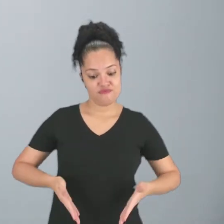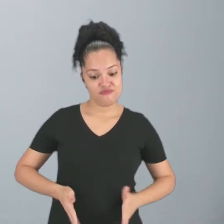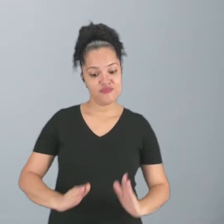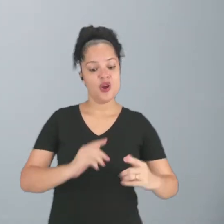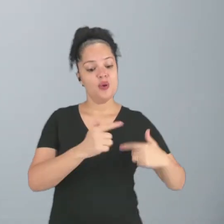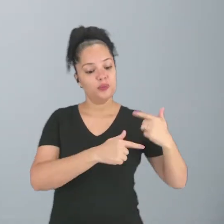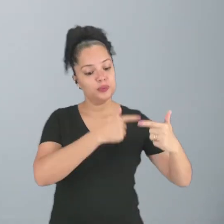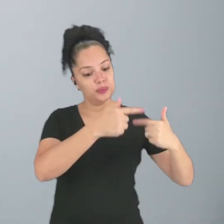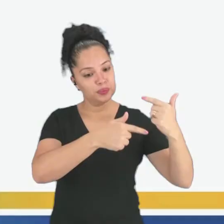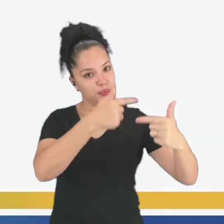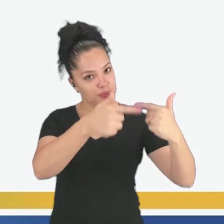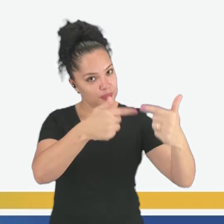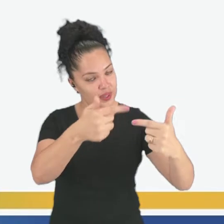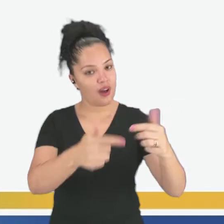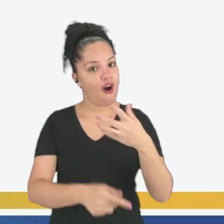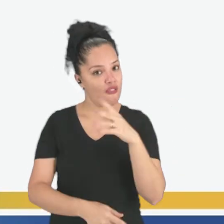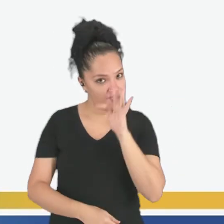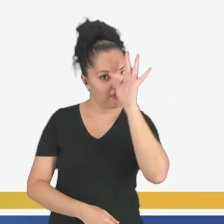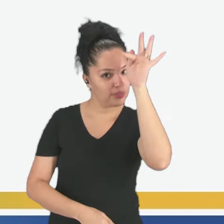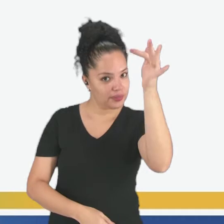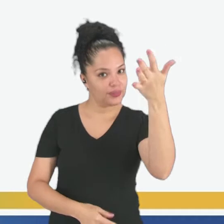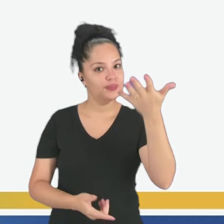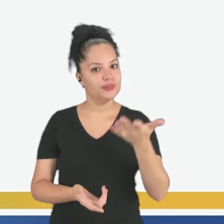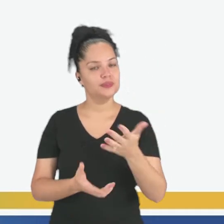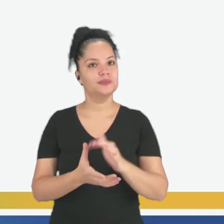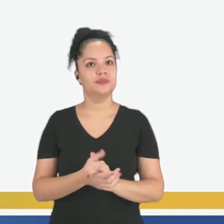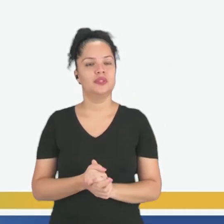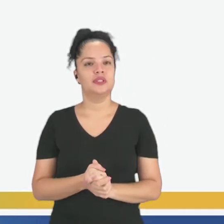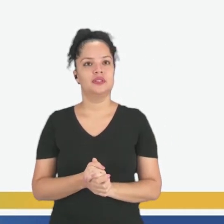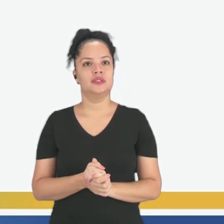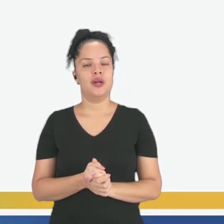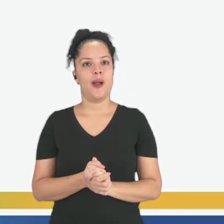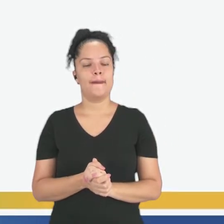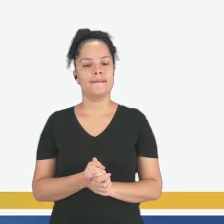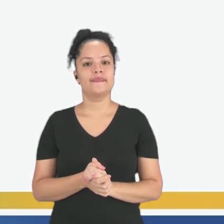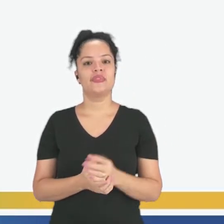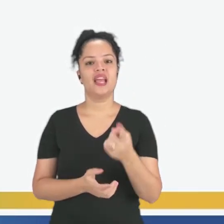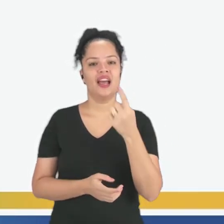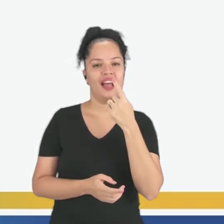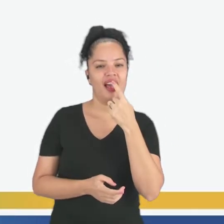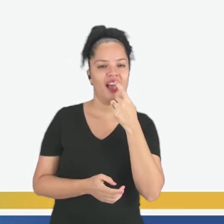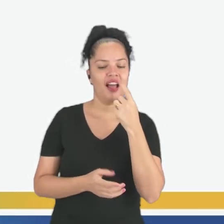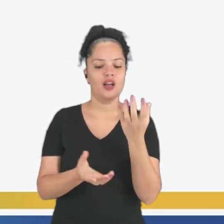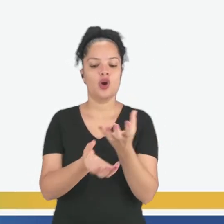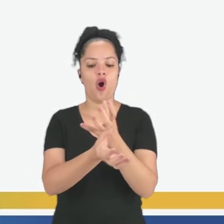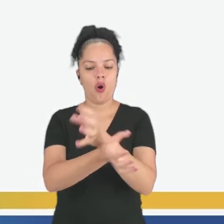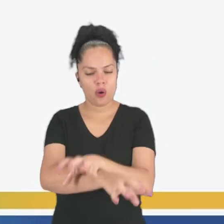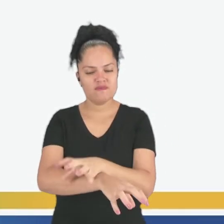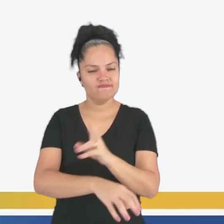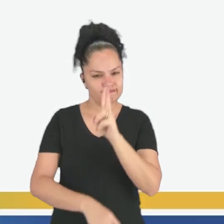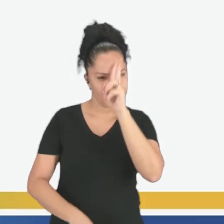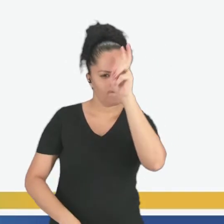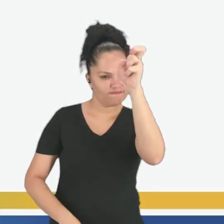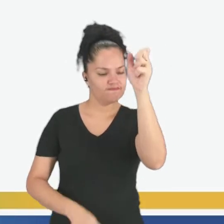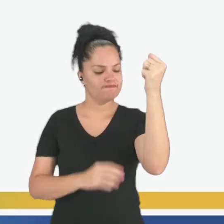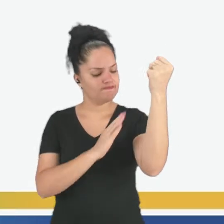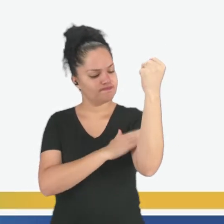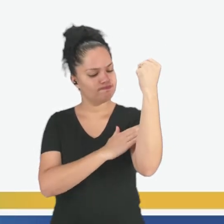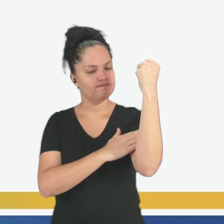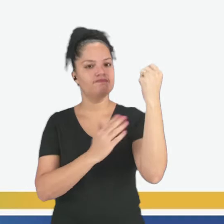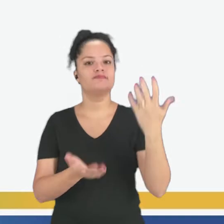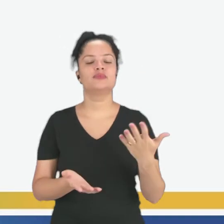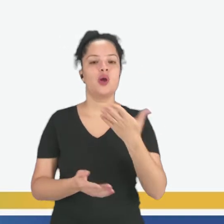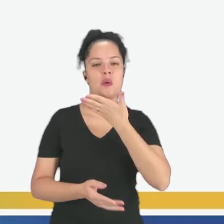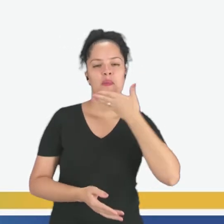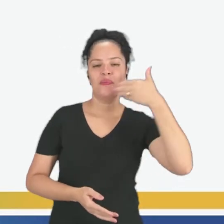seus netos. Strong bones and teeth, dentes e ossos fortes. Better mood, um